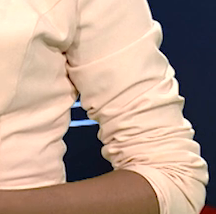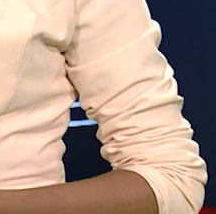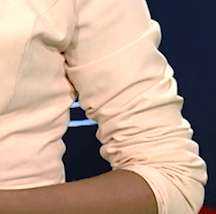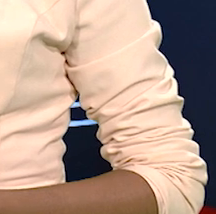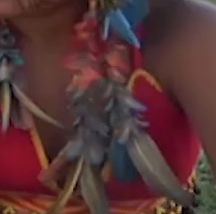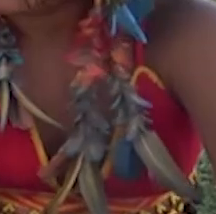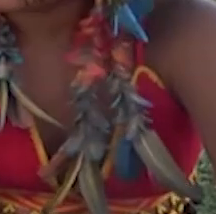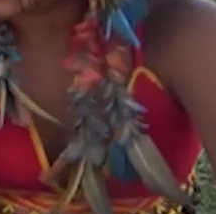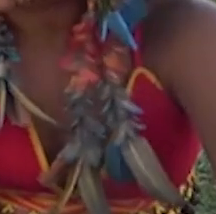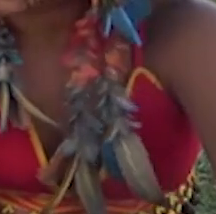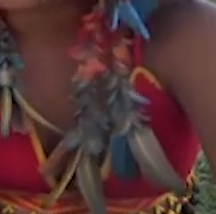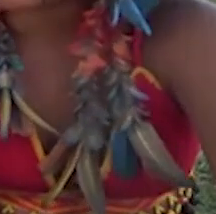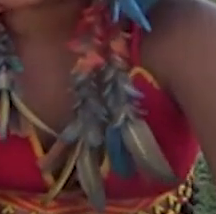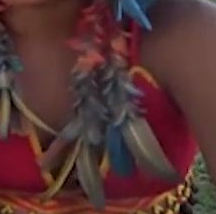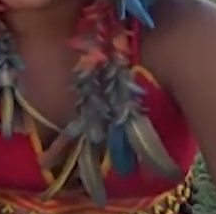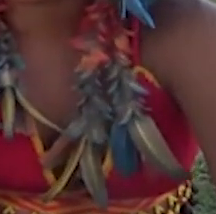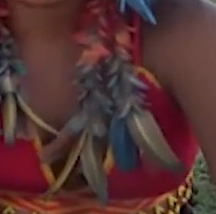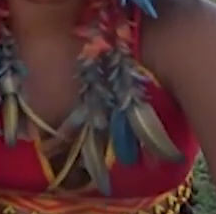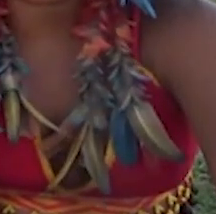1500.